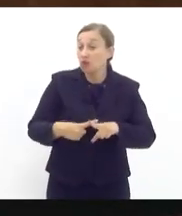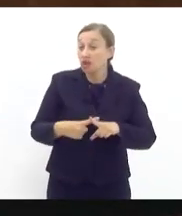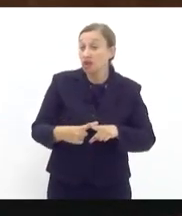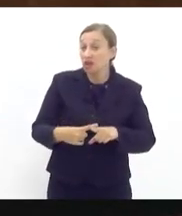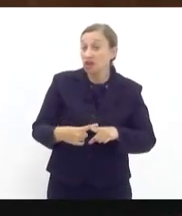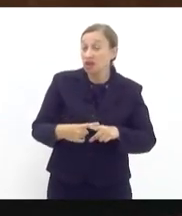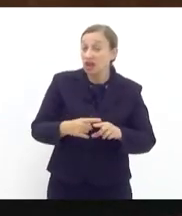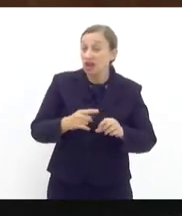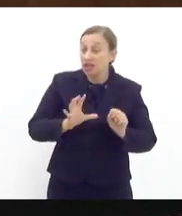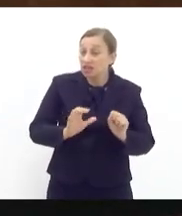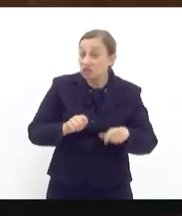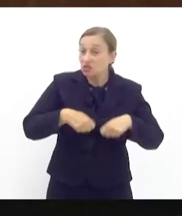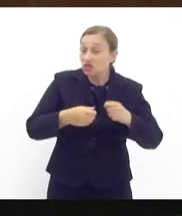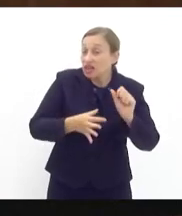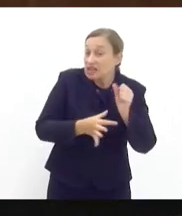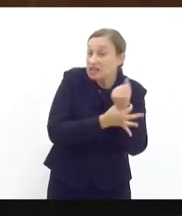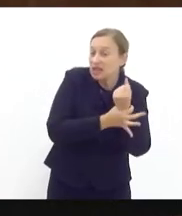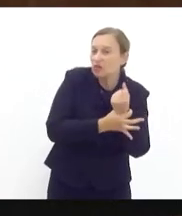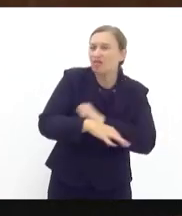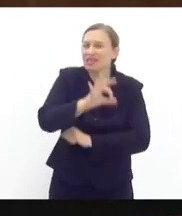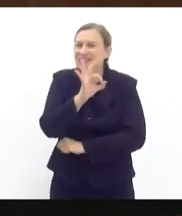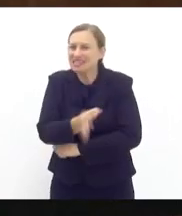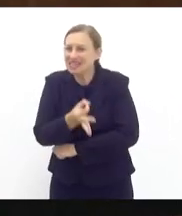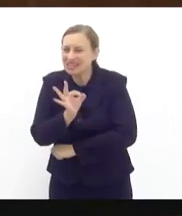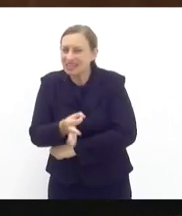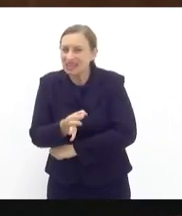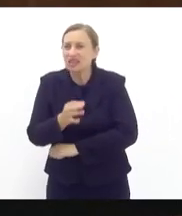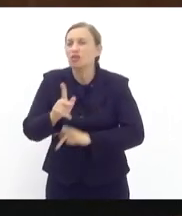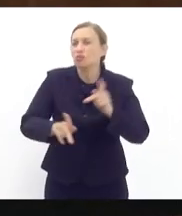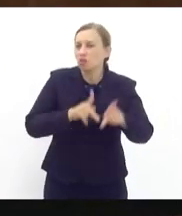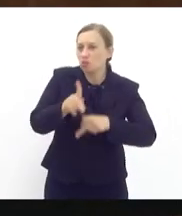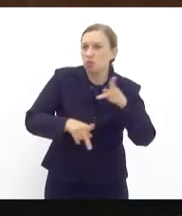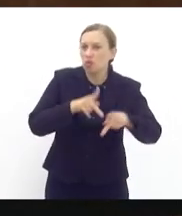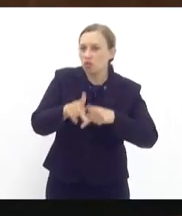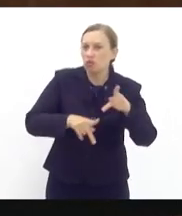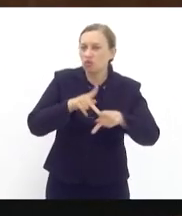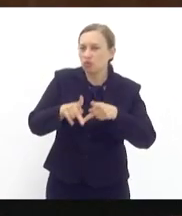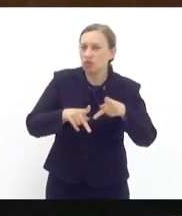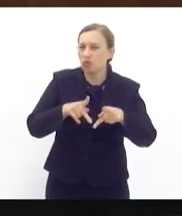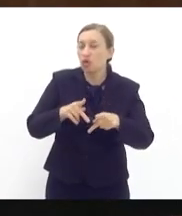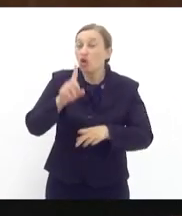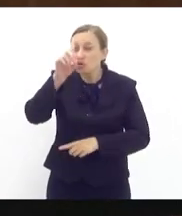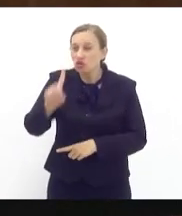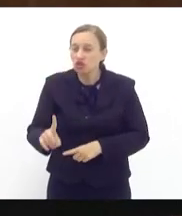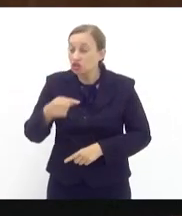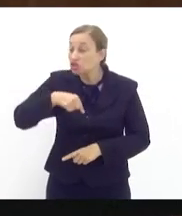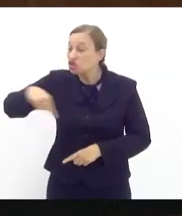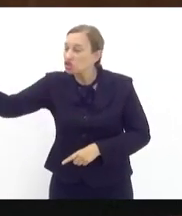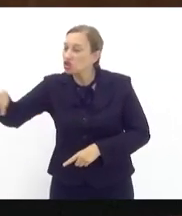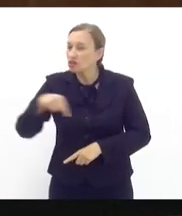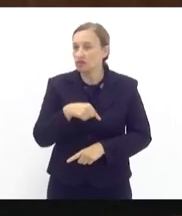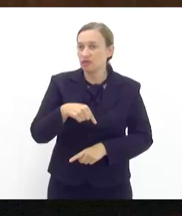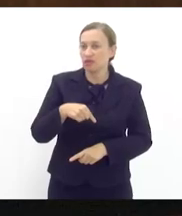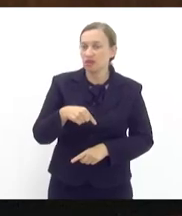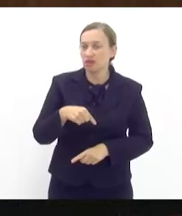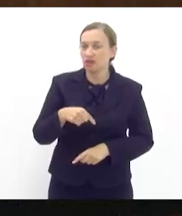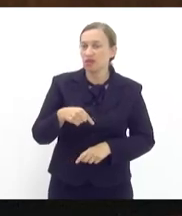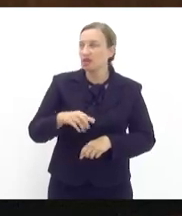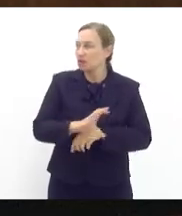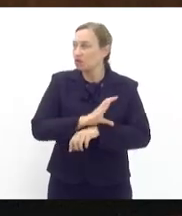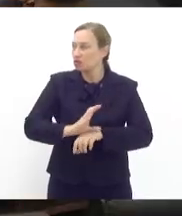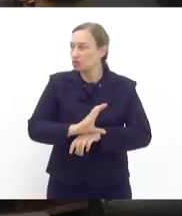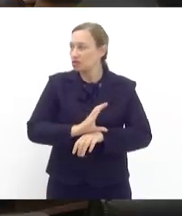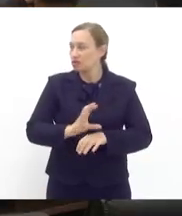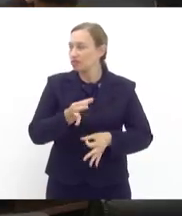segurança ela passa com certeza para a população o direito de ir e vir garantido pela Constituição muito obrigado